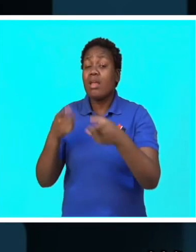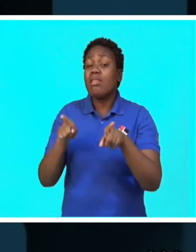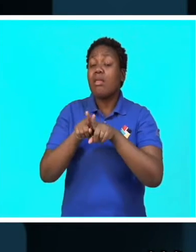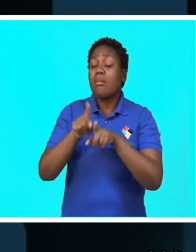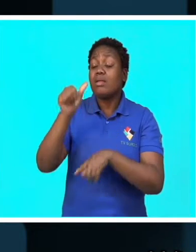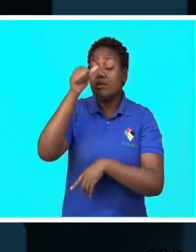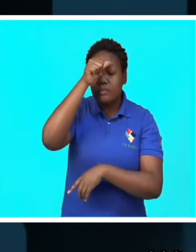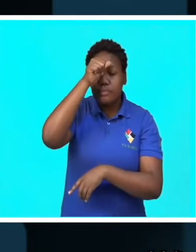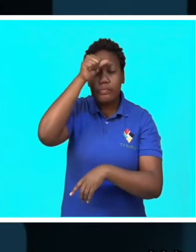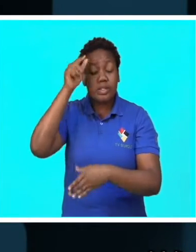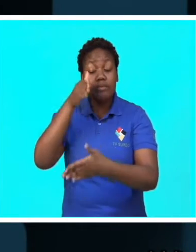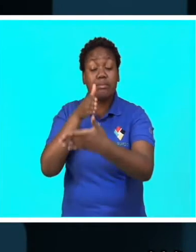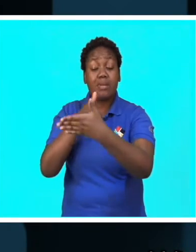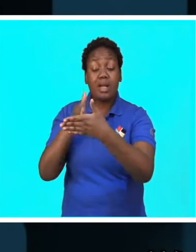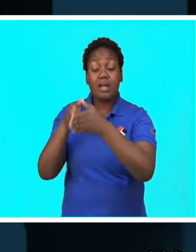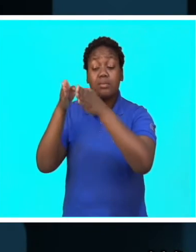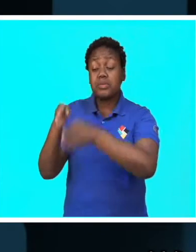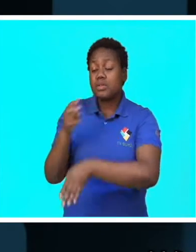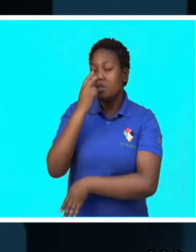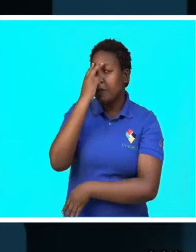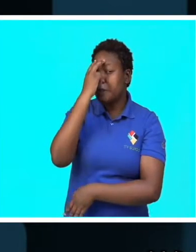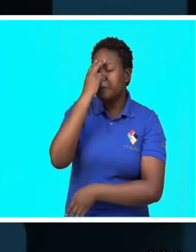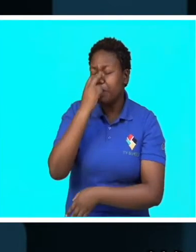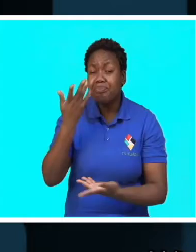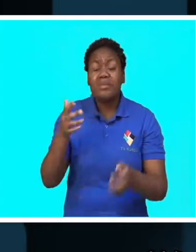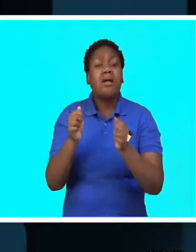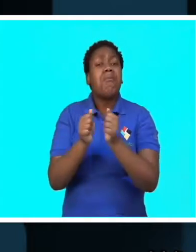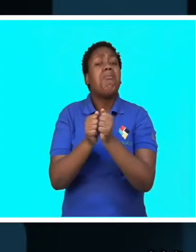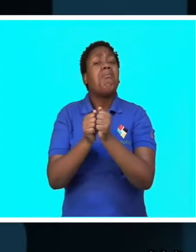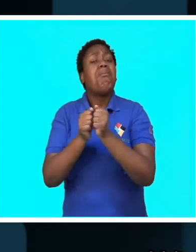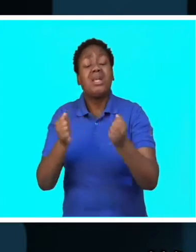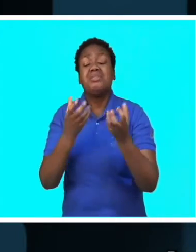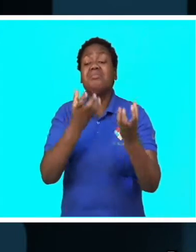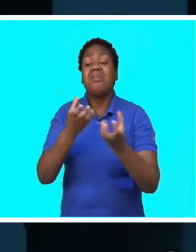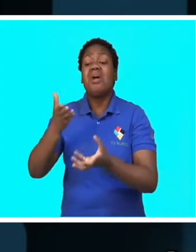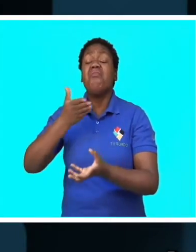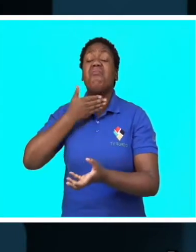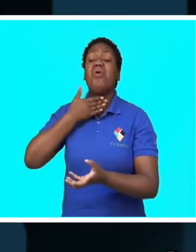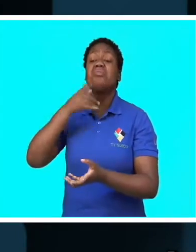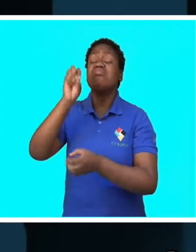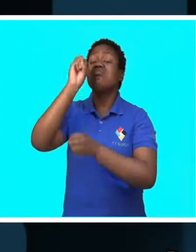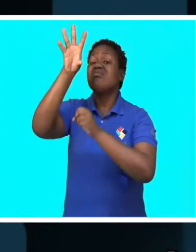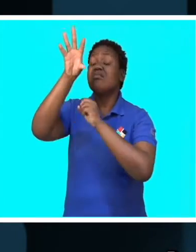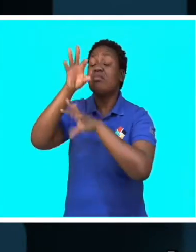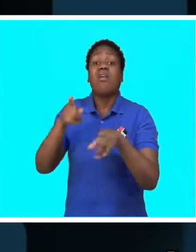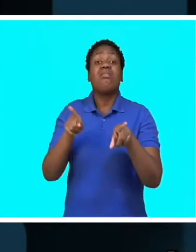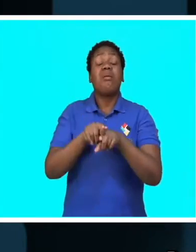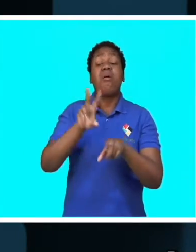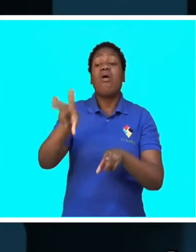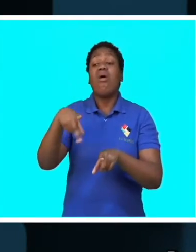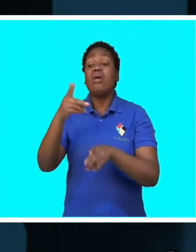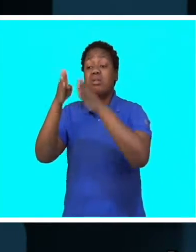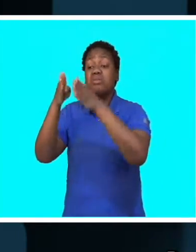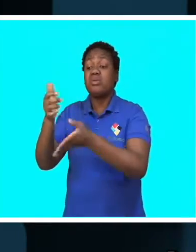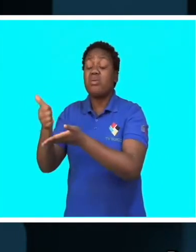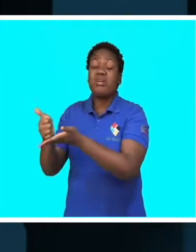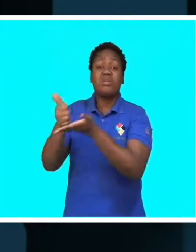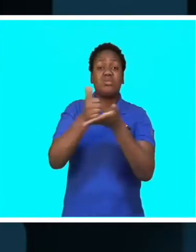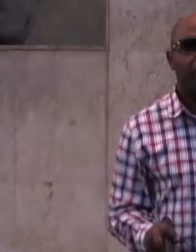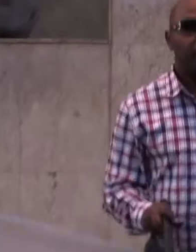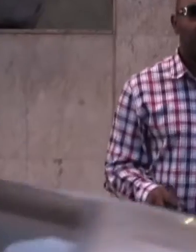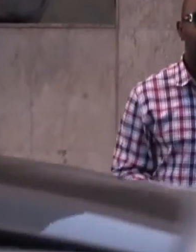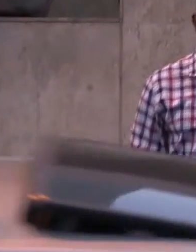falta de sinais sonoros dificulta a mobilidade de pessoas cegas. Para atravessar a rua, elas dependem sempre de